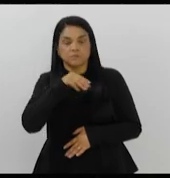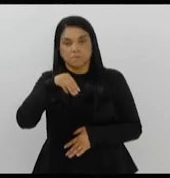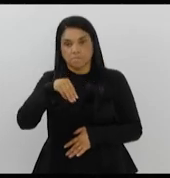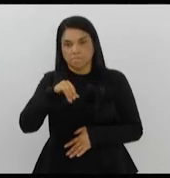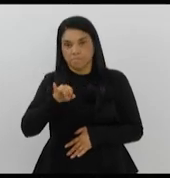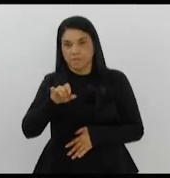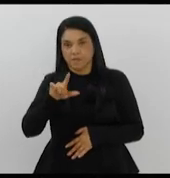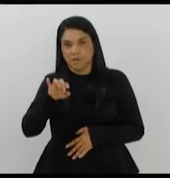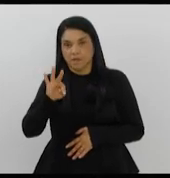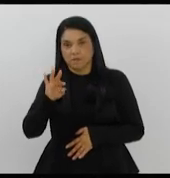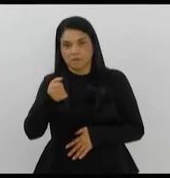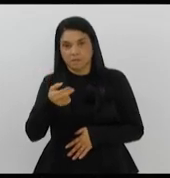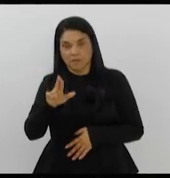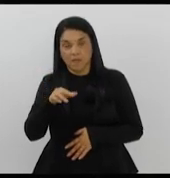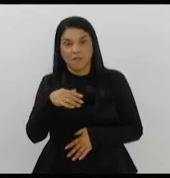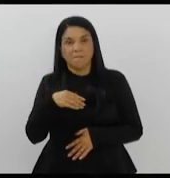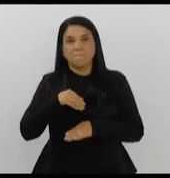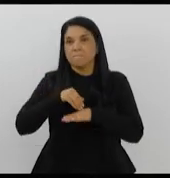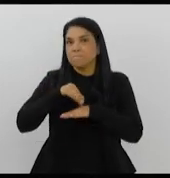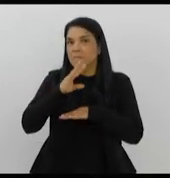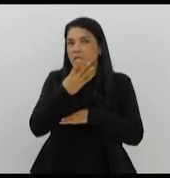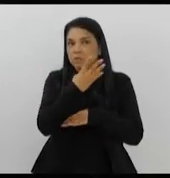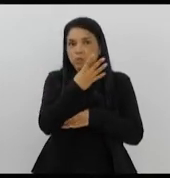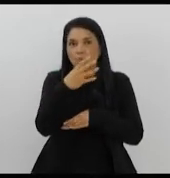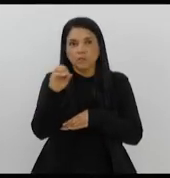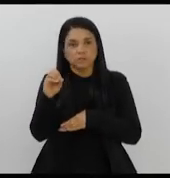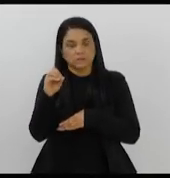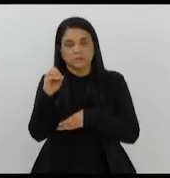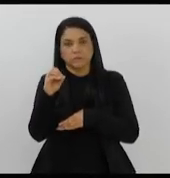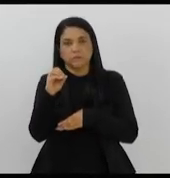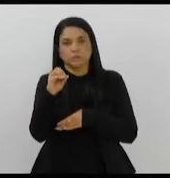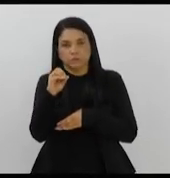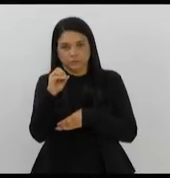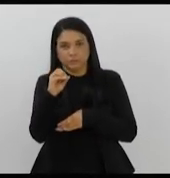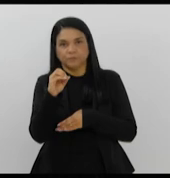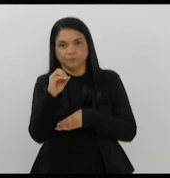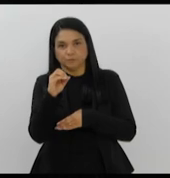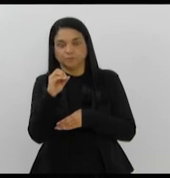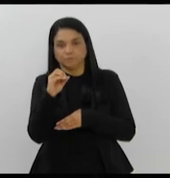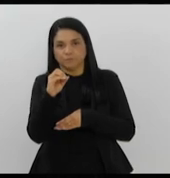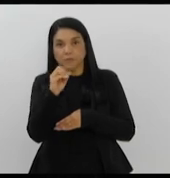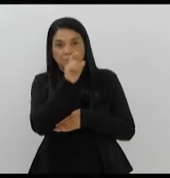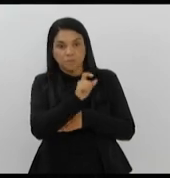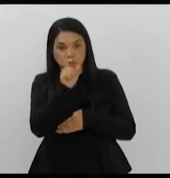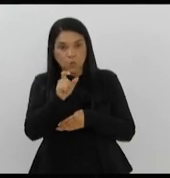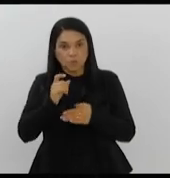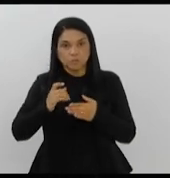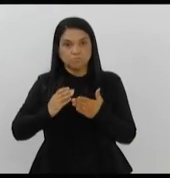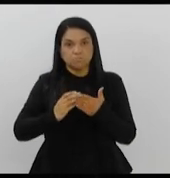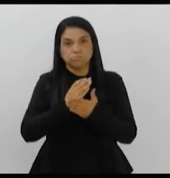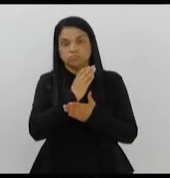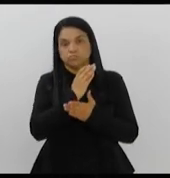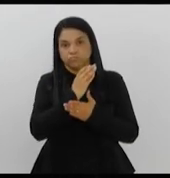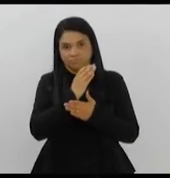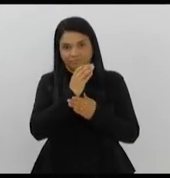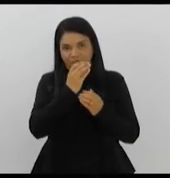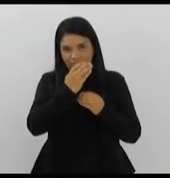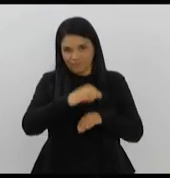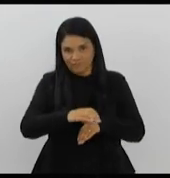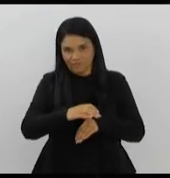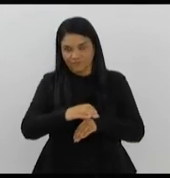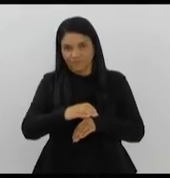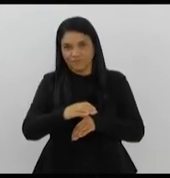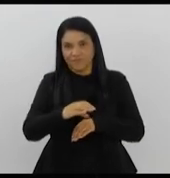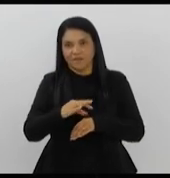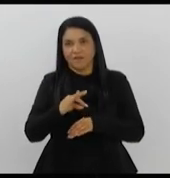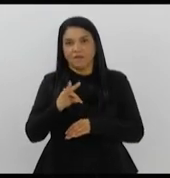de 400 pretendentes que não concluíram o seu TAF,